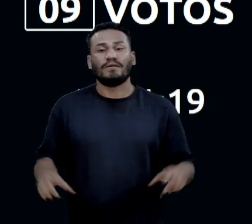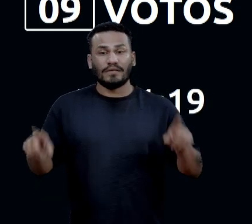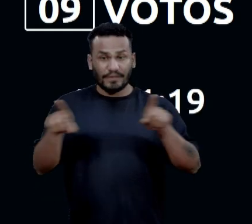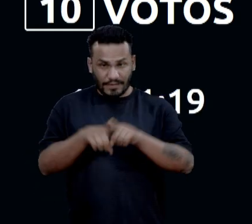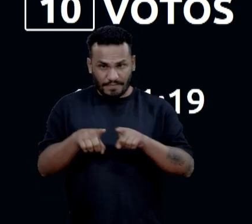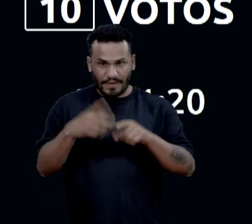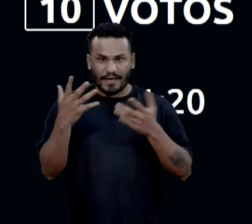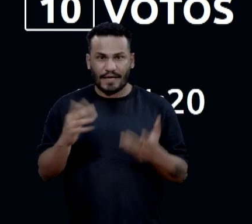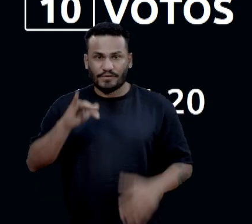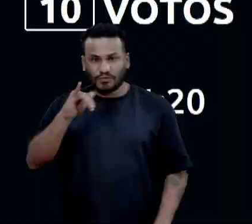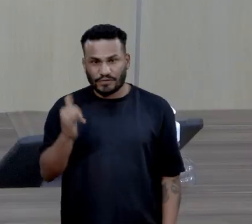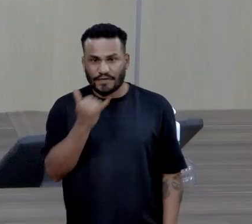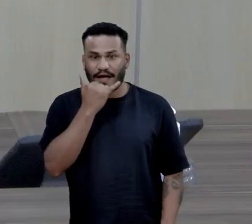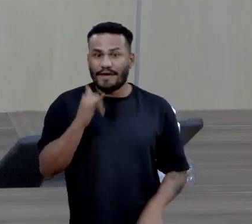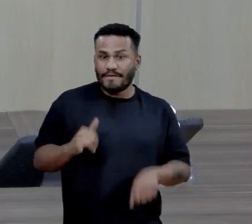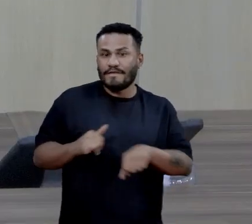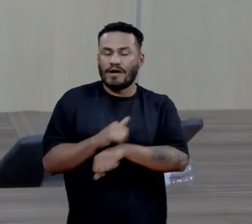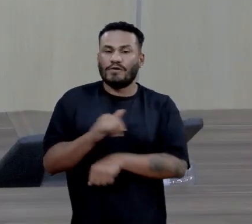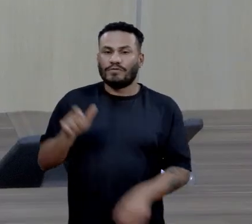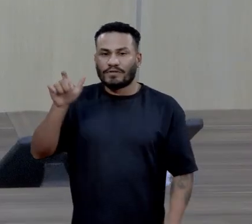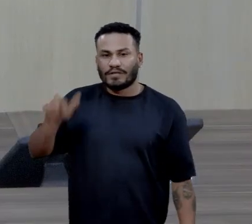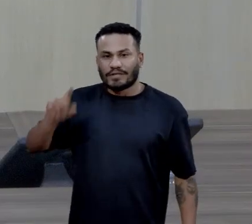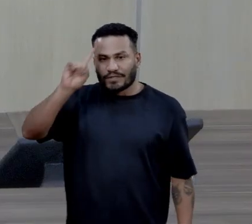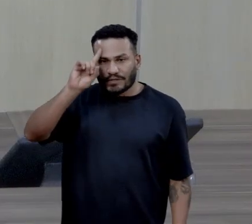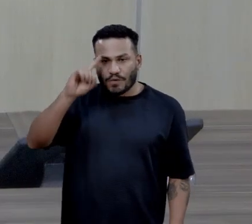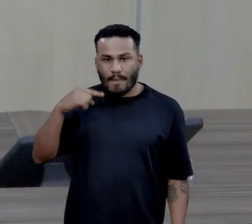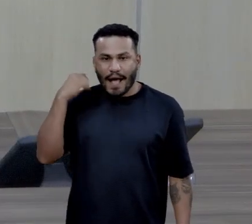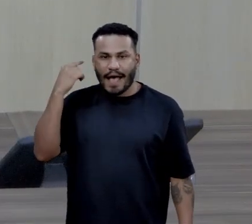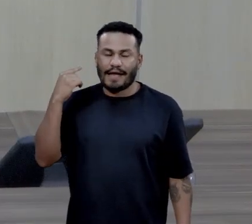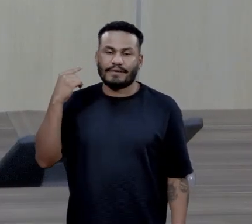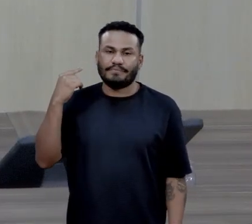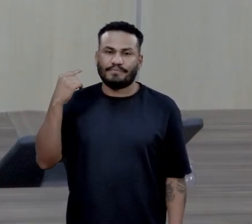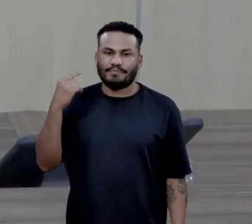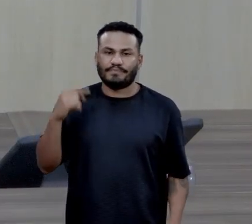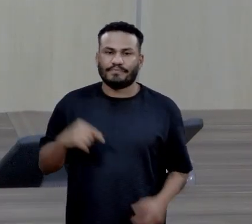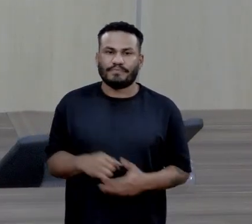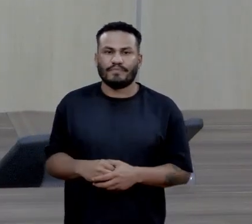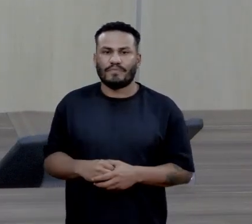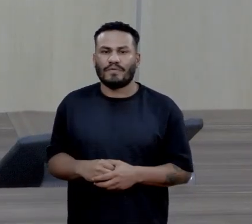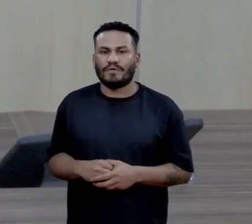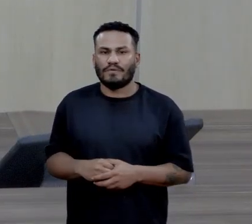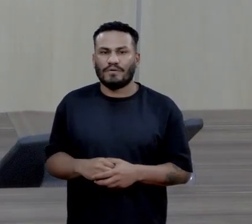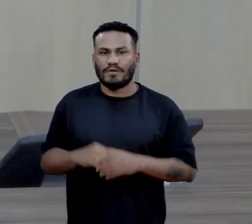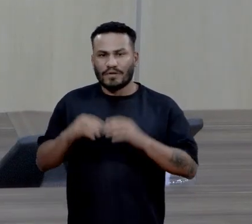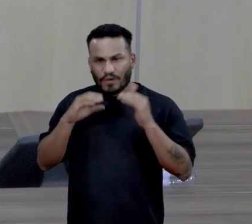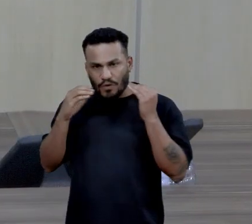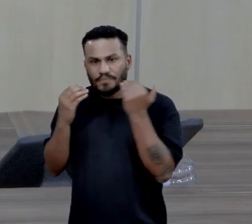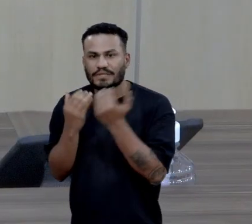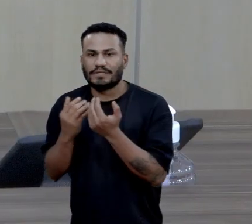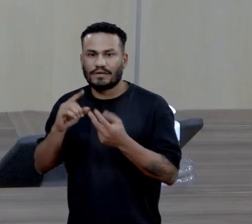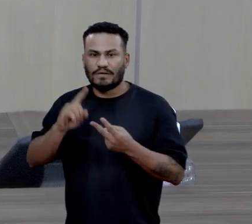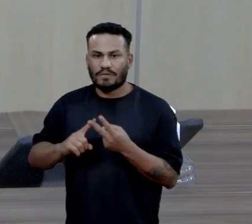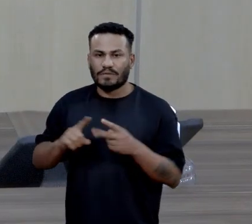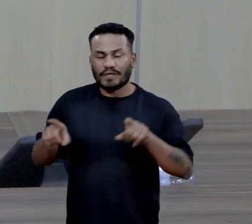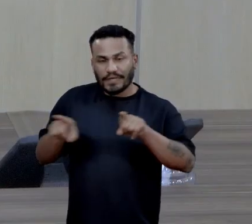Também já quero justificar a ausência da vereadora Simara Silva Miguel na comissão e